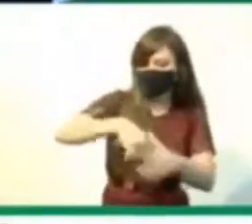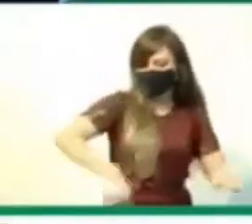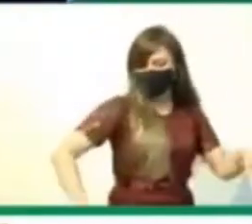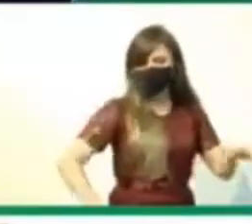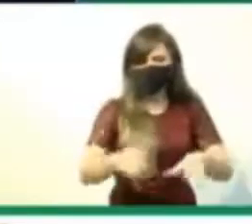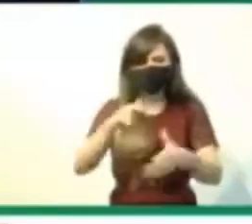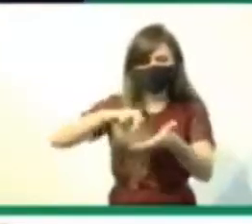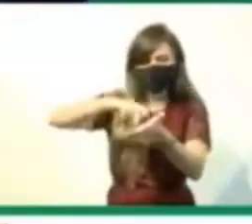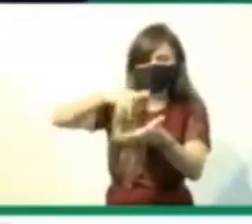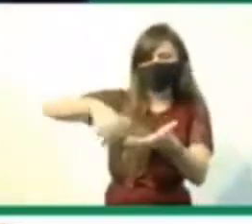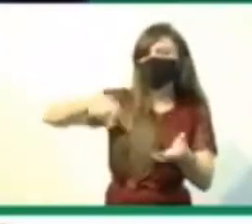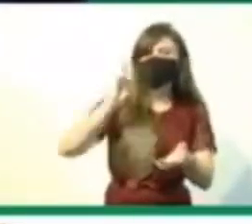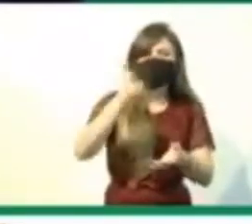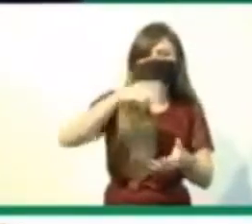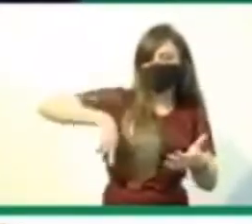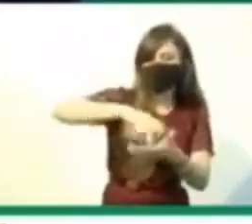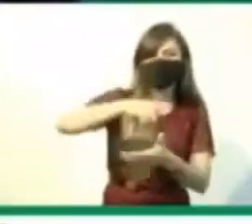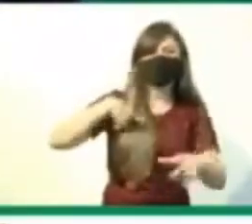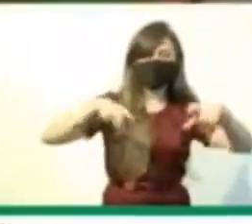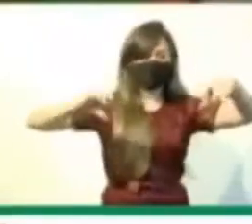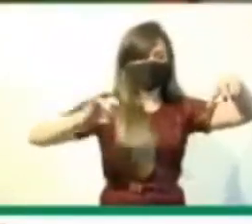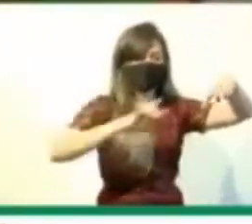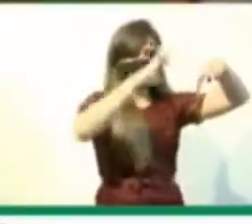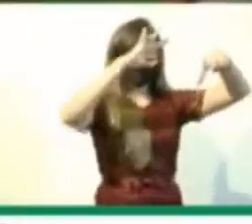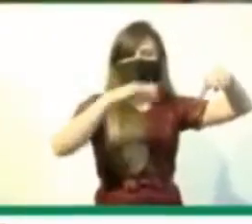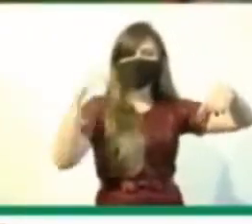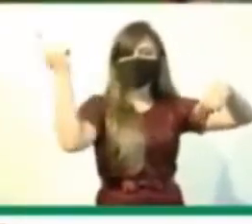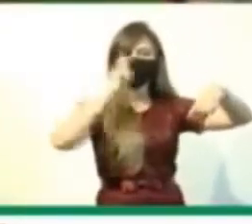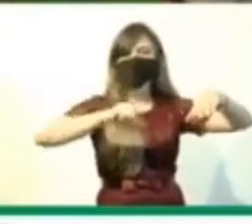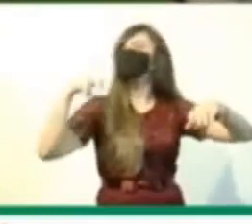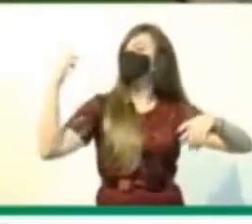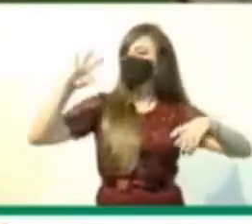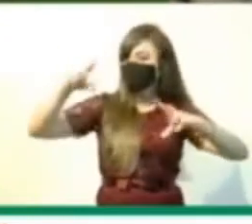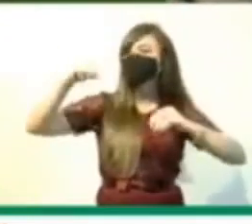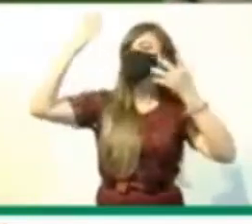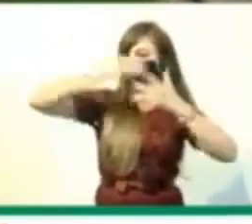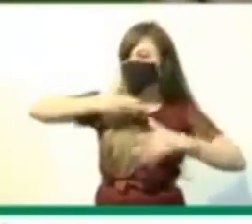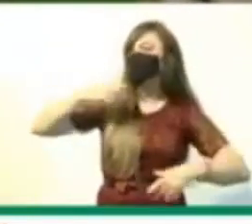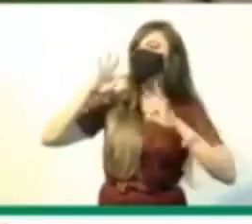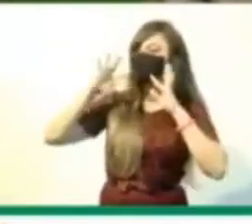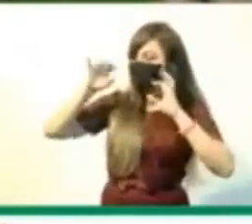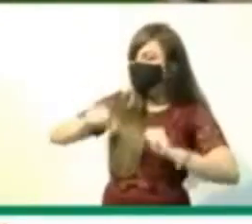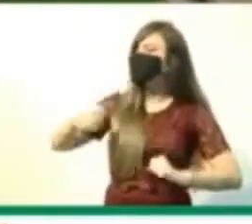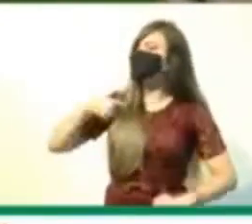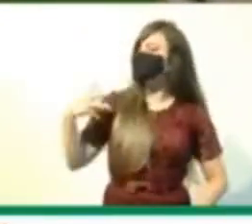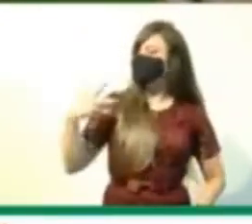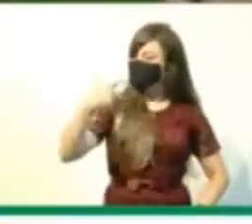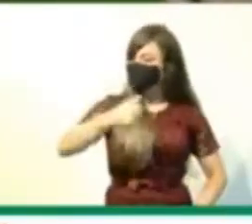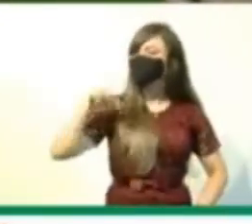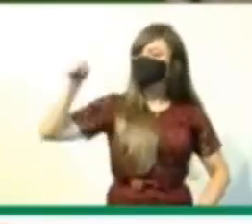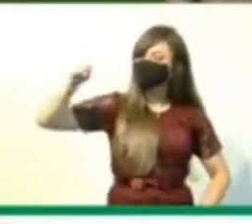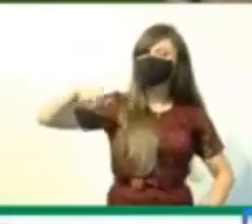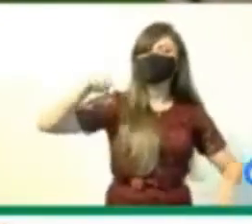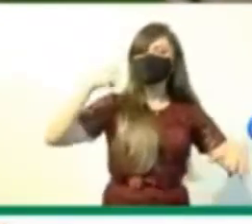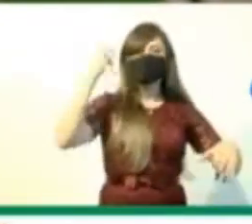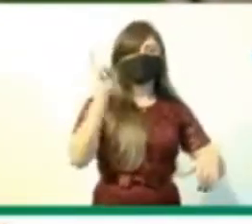que eu jogo, eu faço gol. Todo mundo é testemunha disso. Onde eu inaugurei a areninha, é o craque do jogo.